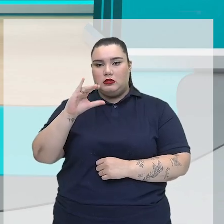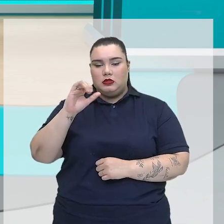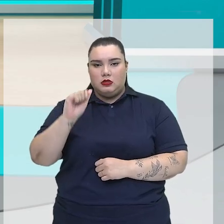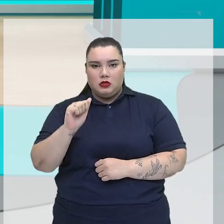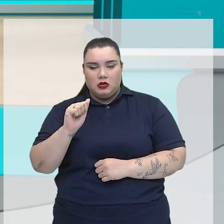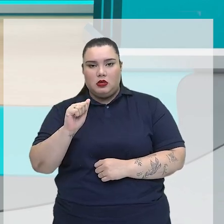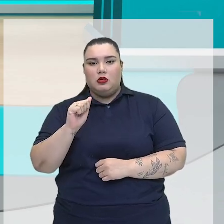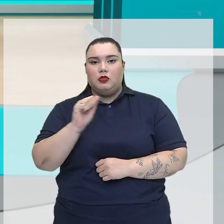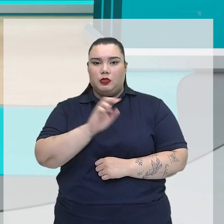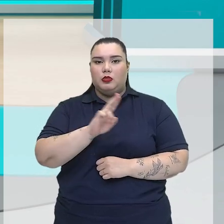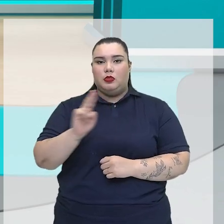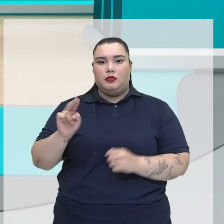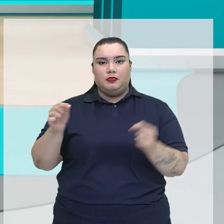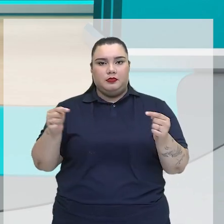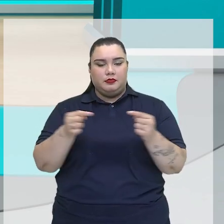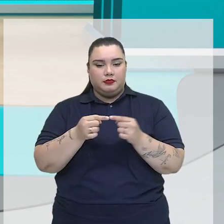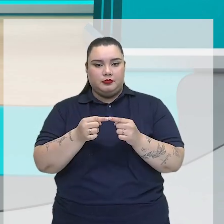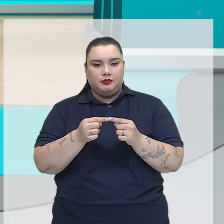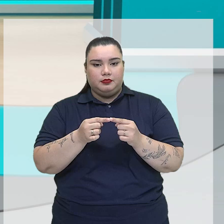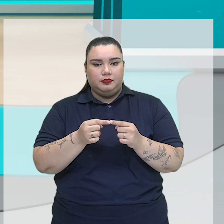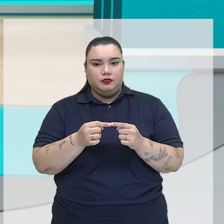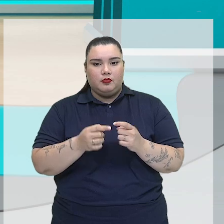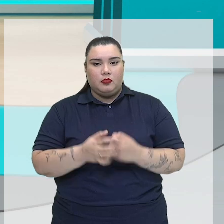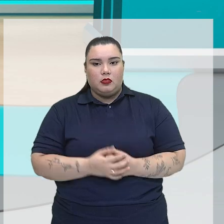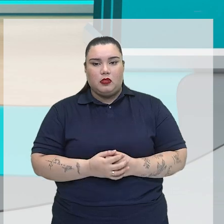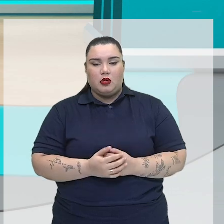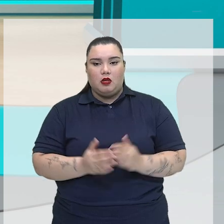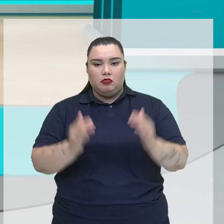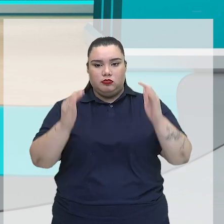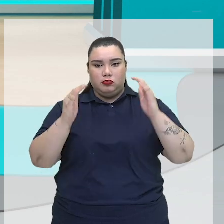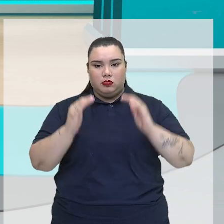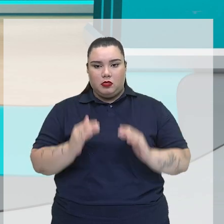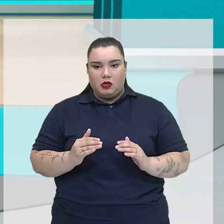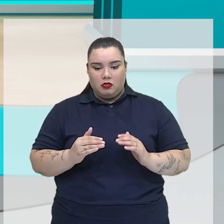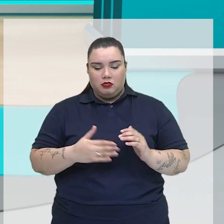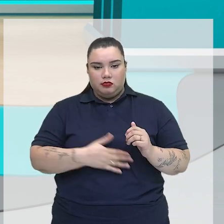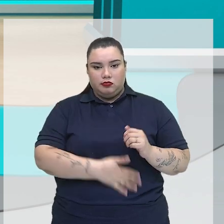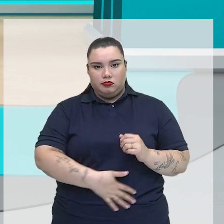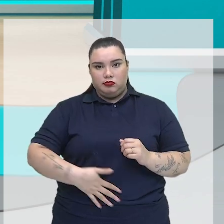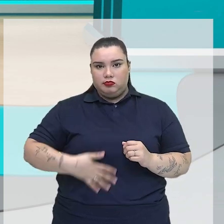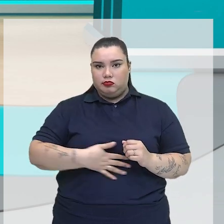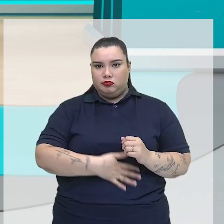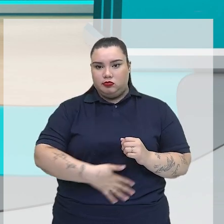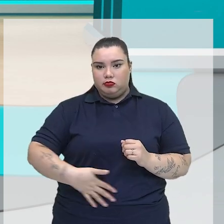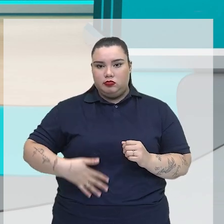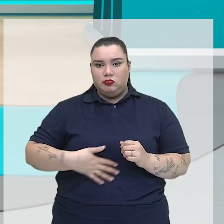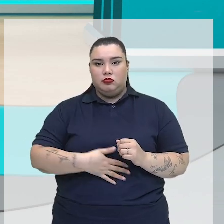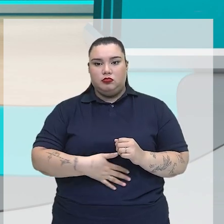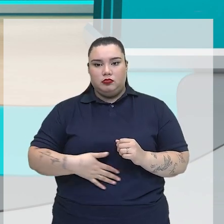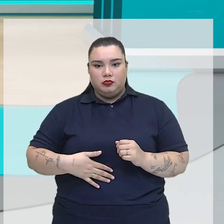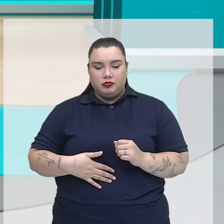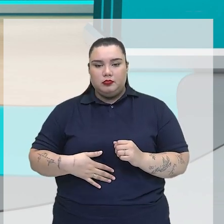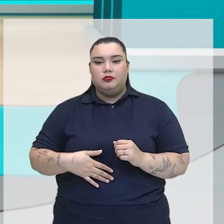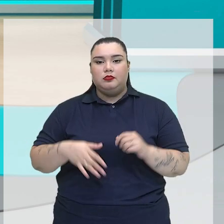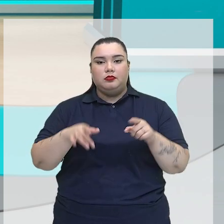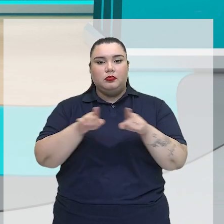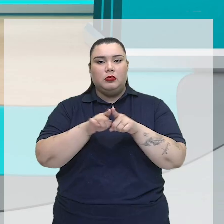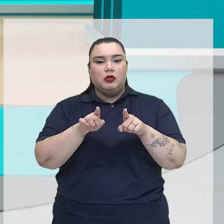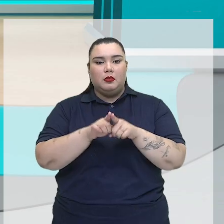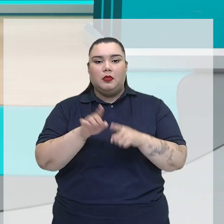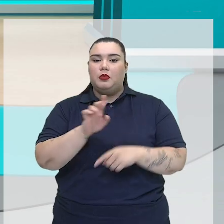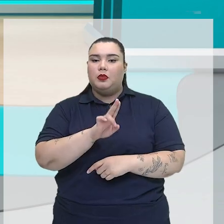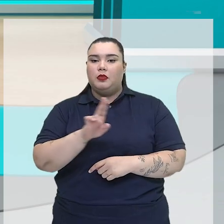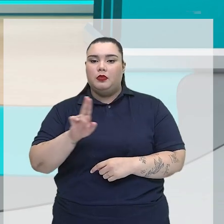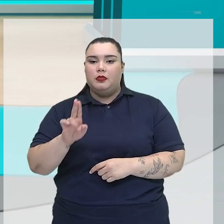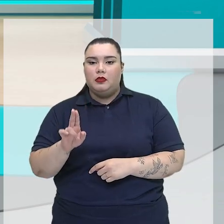recebe o nome de porção torácica. Aí vai descendo mais um pouco, mais aqui na região do nosso umbigo, aqui do nosso quadril,